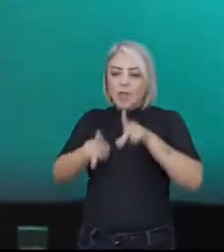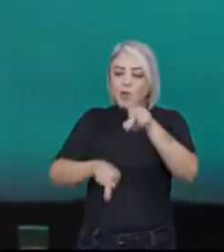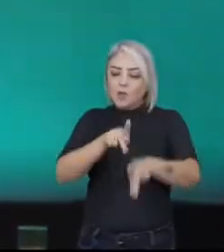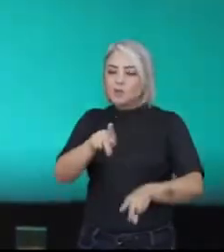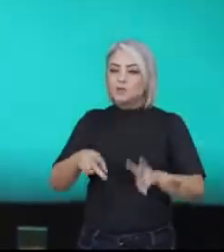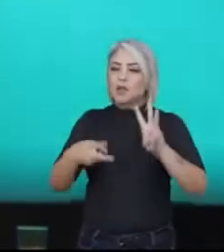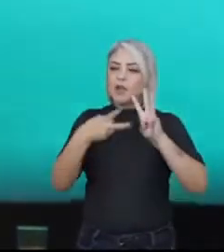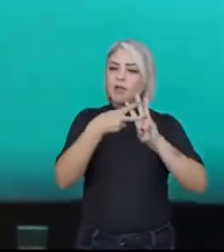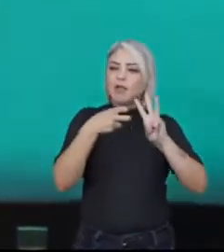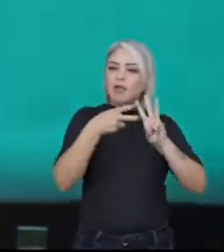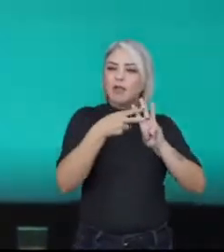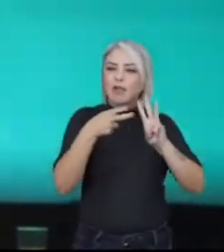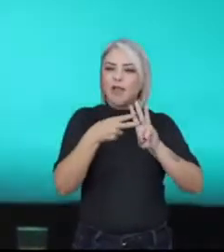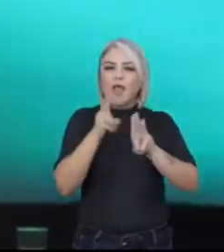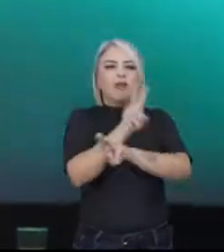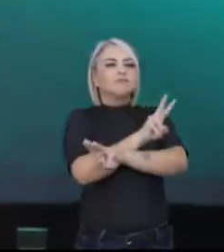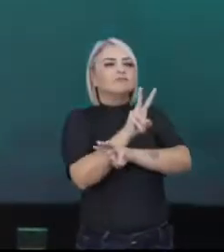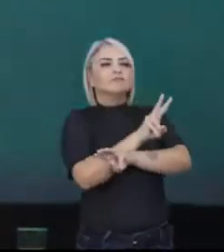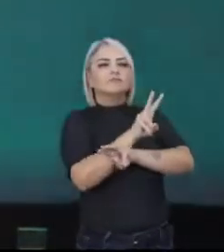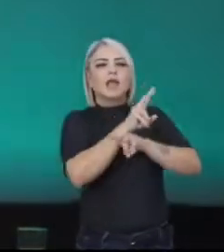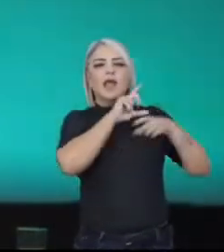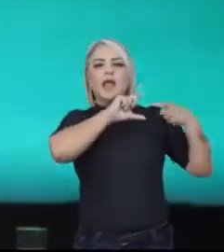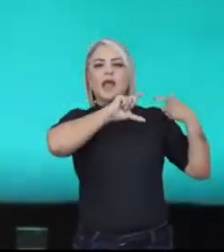guardiães ancestrais do meio ambiente.